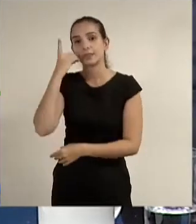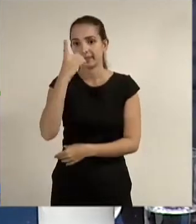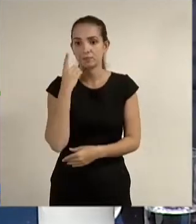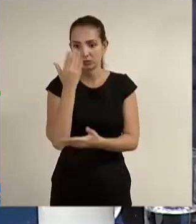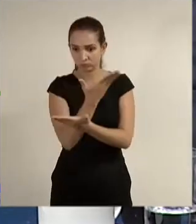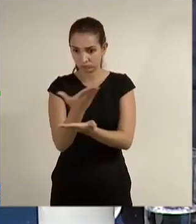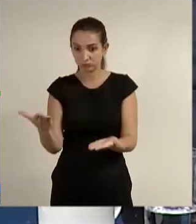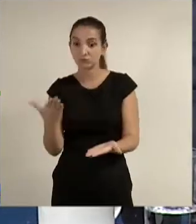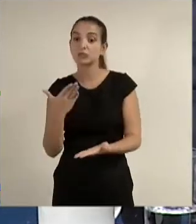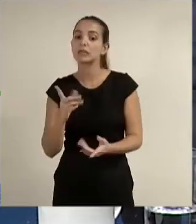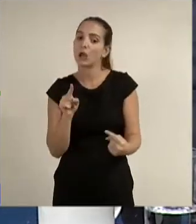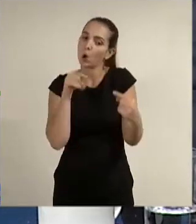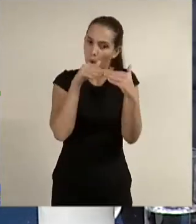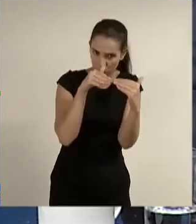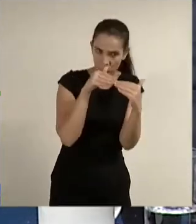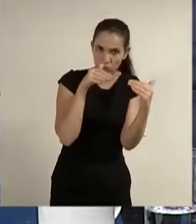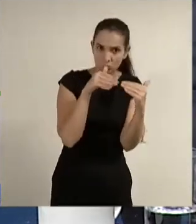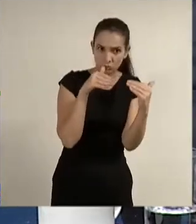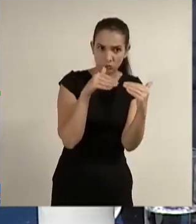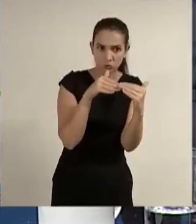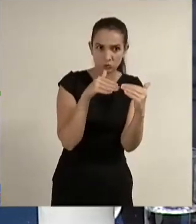Deputados que sejam favoráveis,